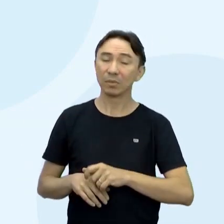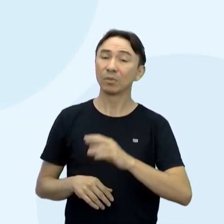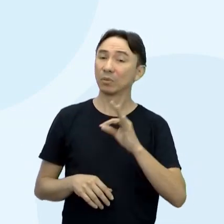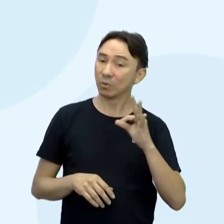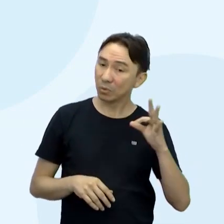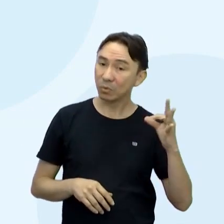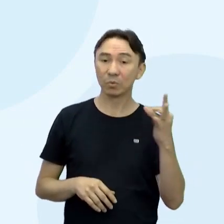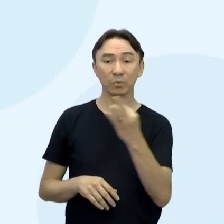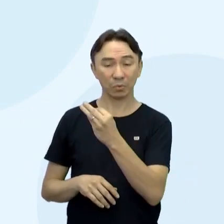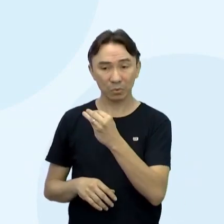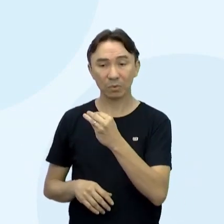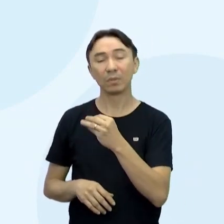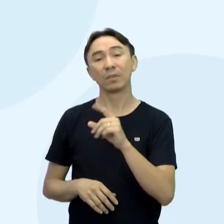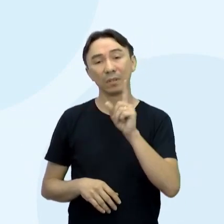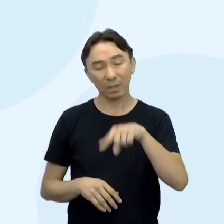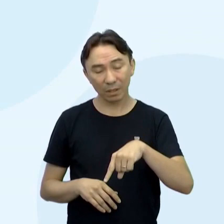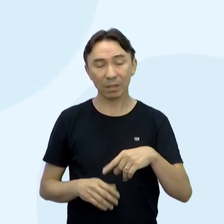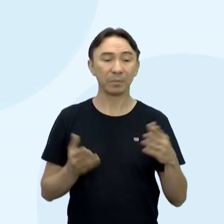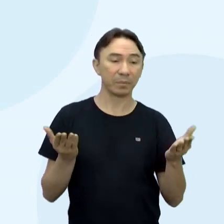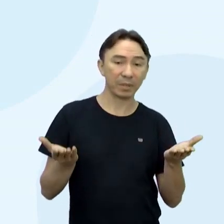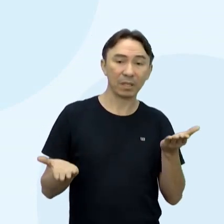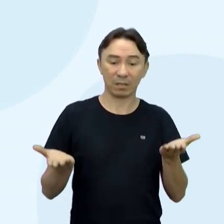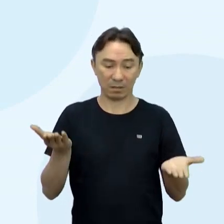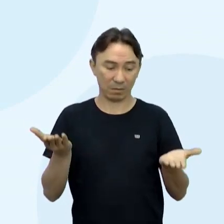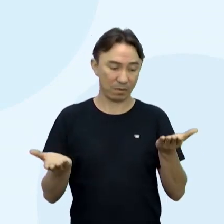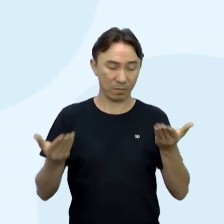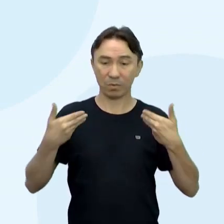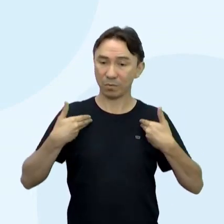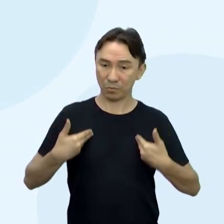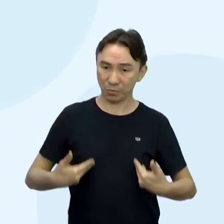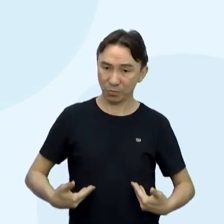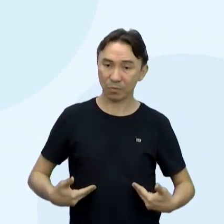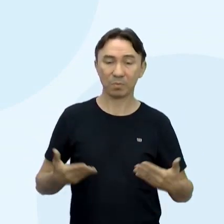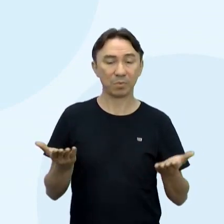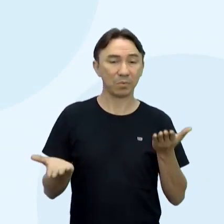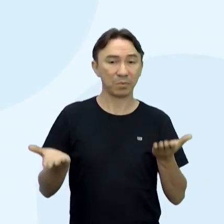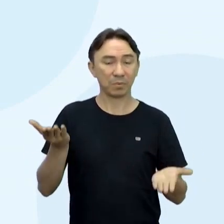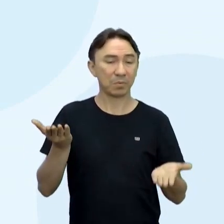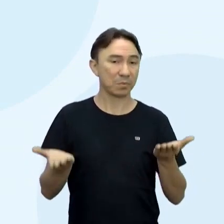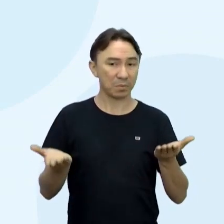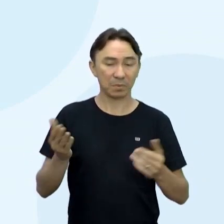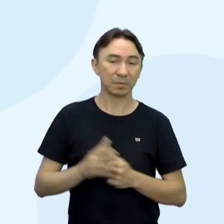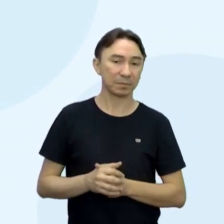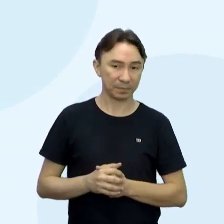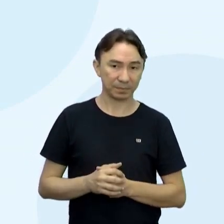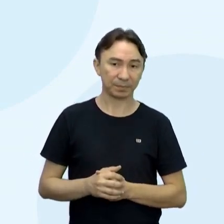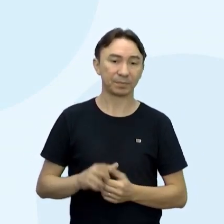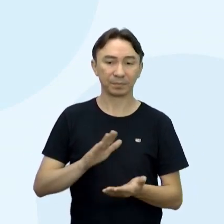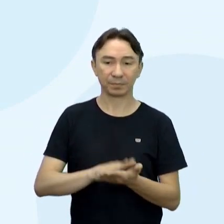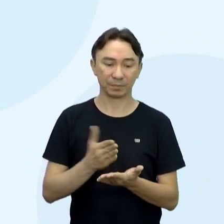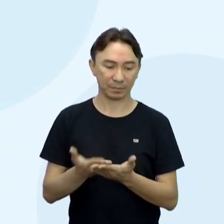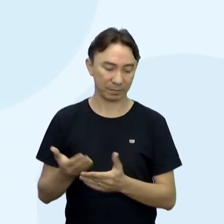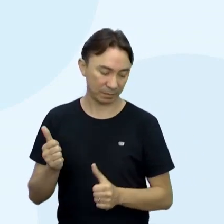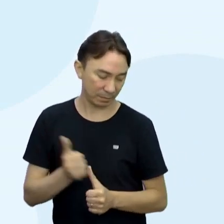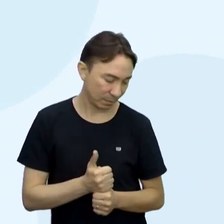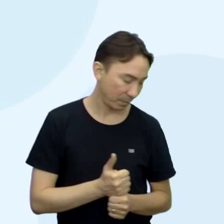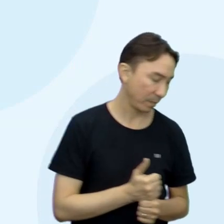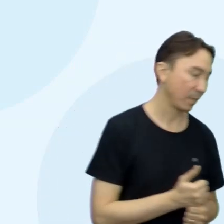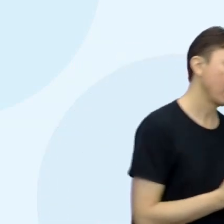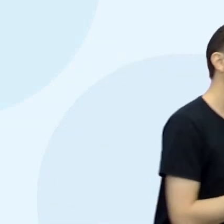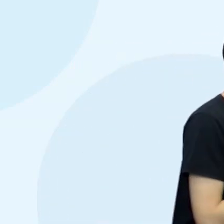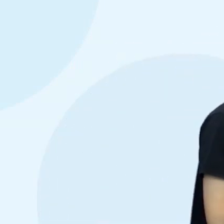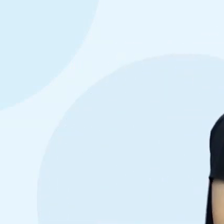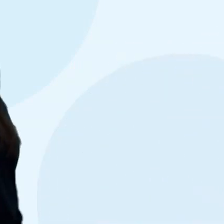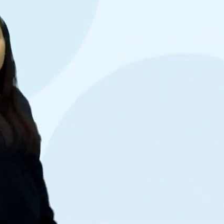está no nosso equilíbrio, no equilíbrio do nosso corpo, né? Então essa junção feita